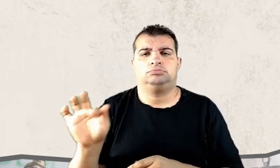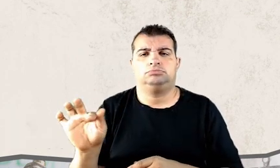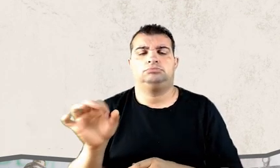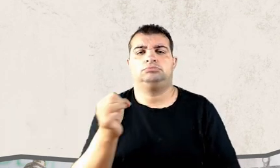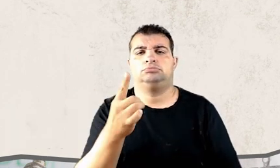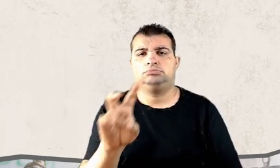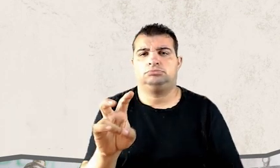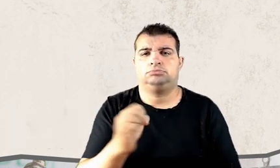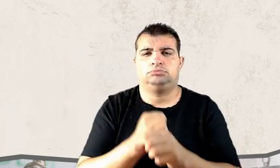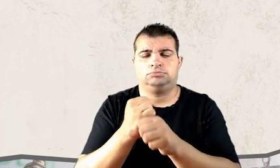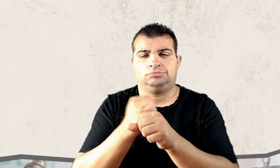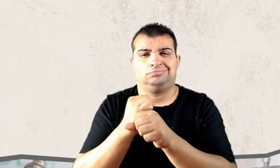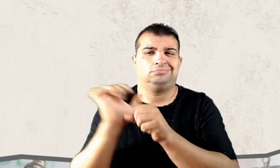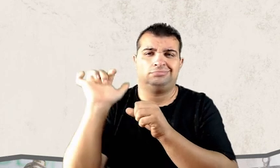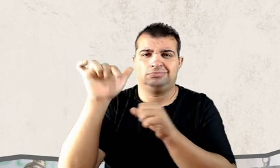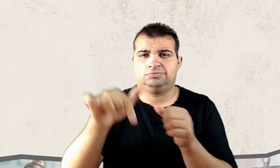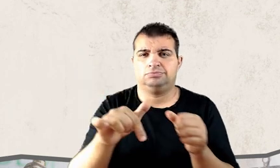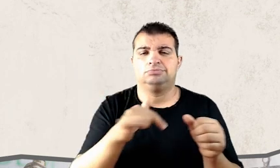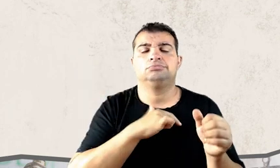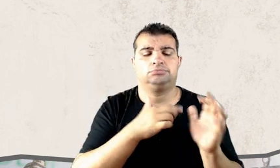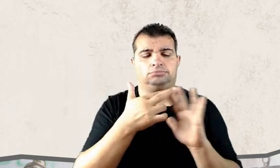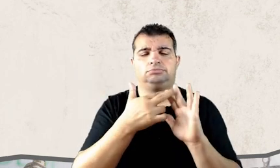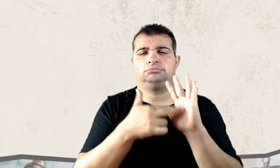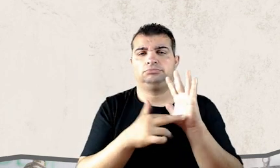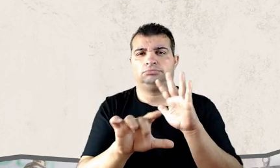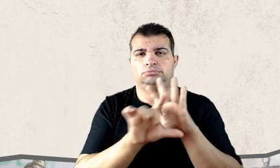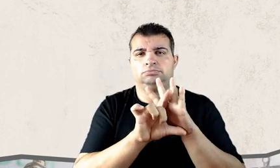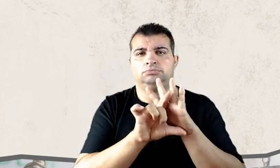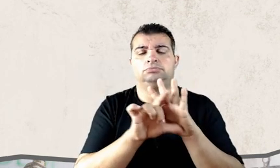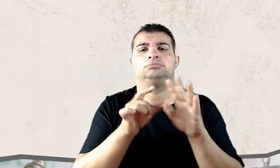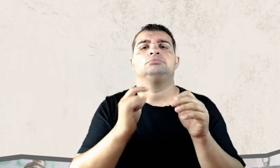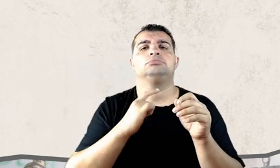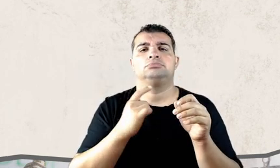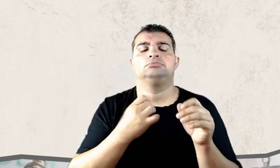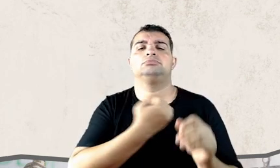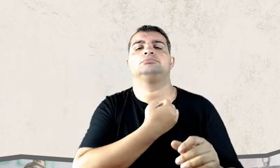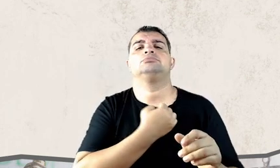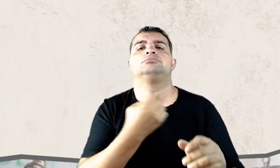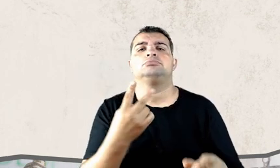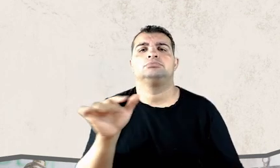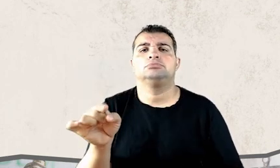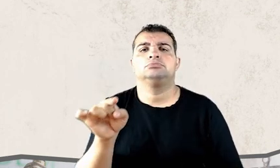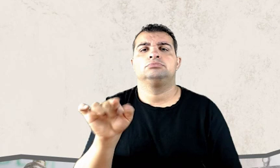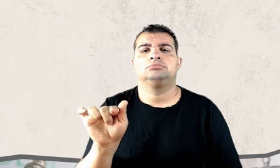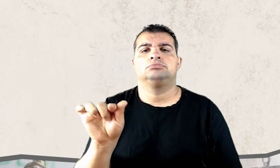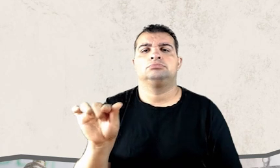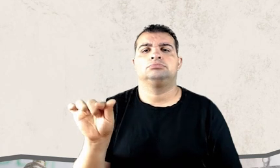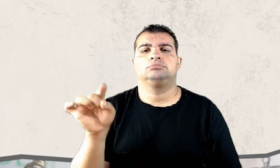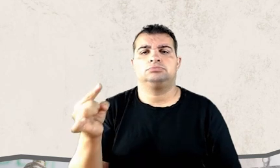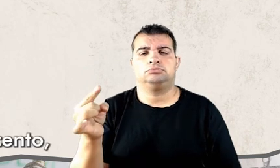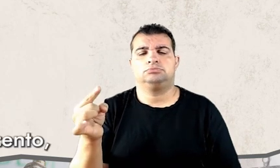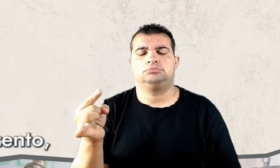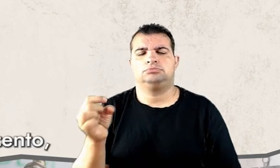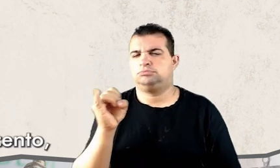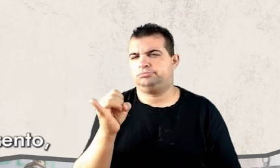1977, 15 anos depois de regulamentada a lei, eu recebo o número